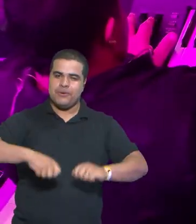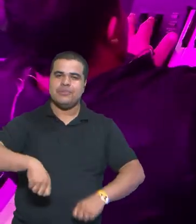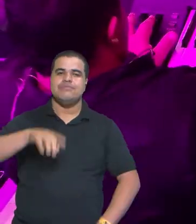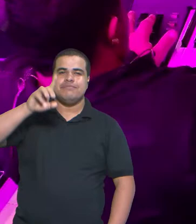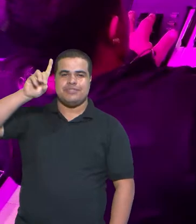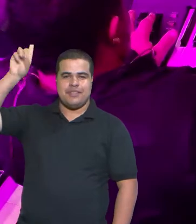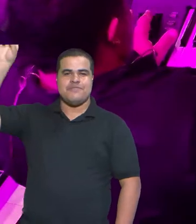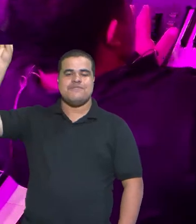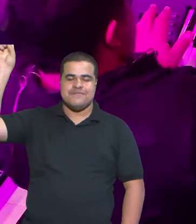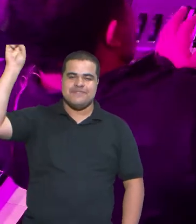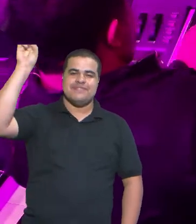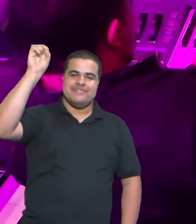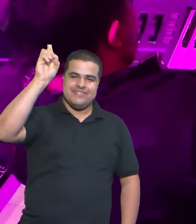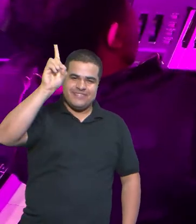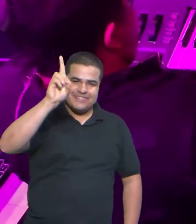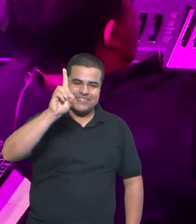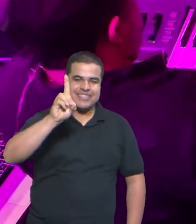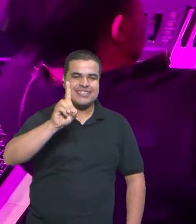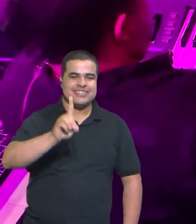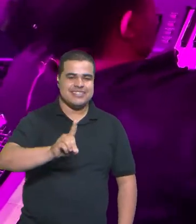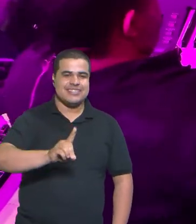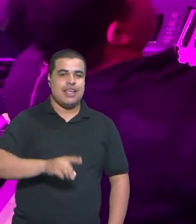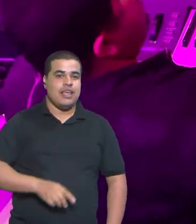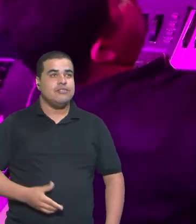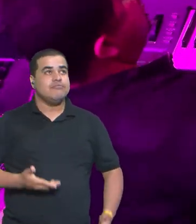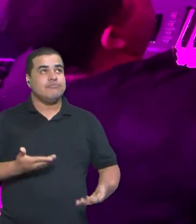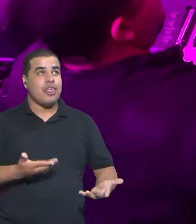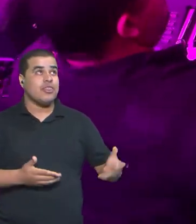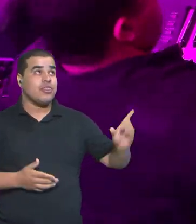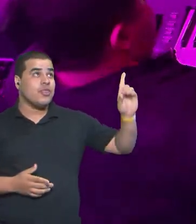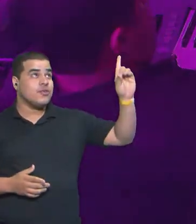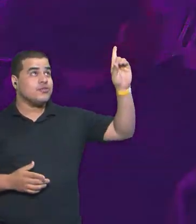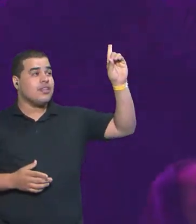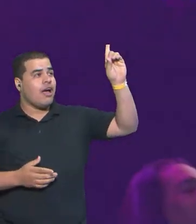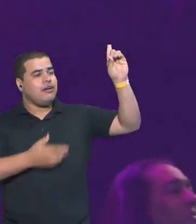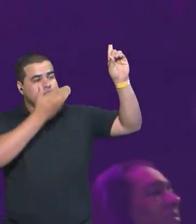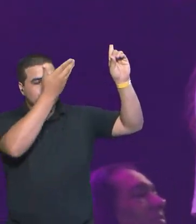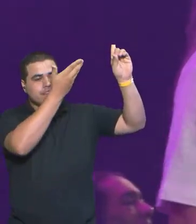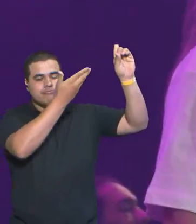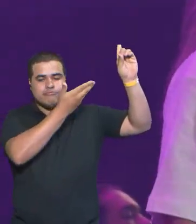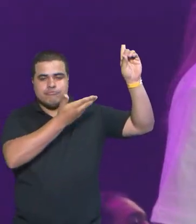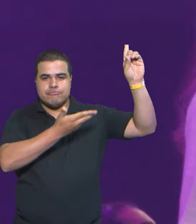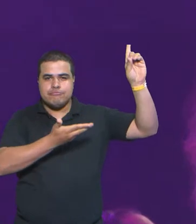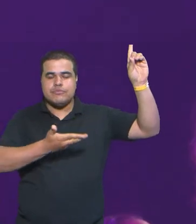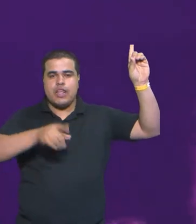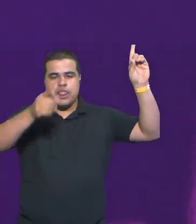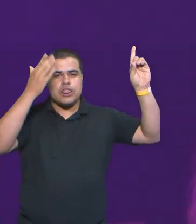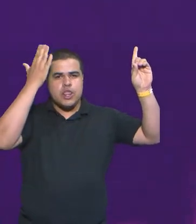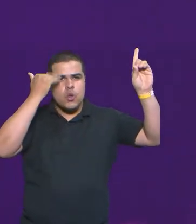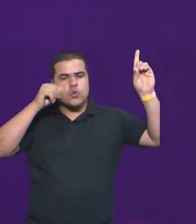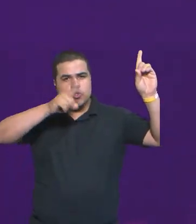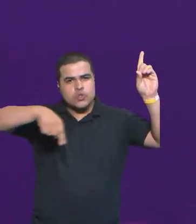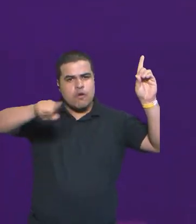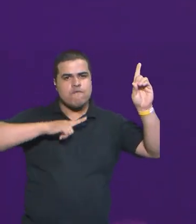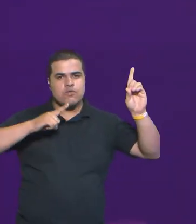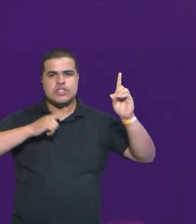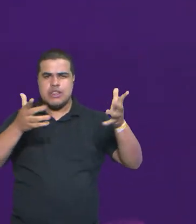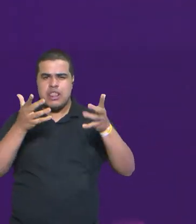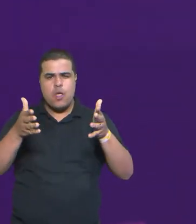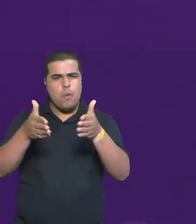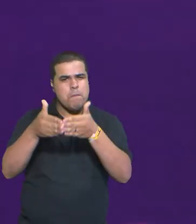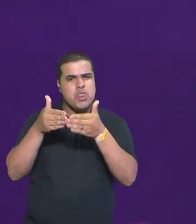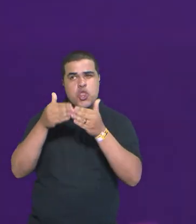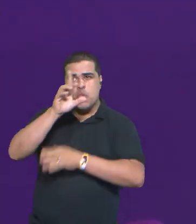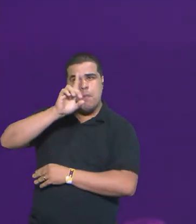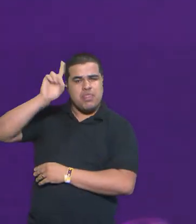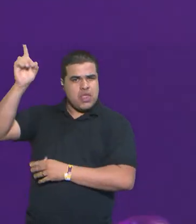você está certo disso Deus ouve o som da tua voz Deus ouve o clamor do seu coração você que tem um pedido